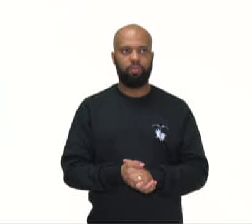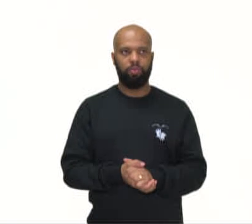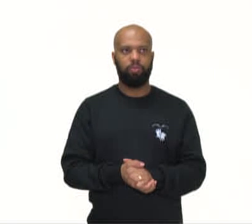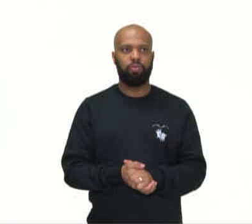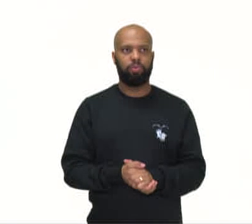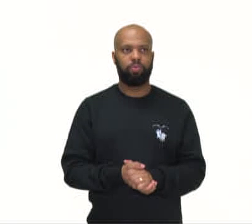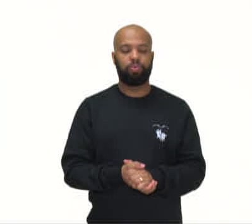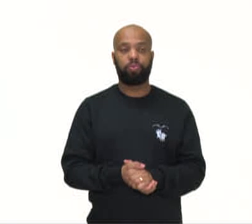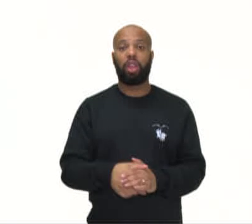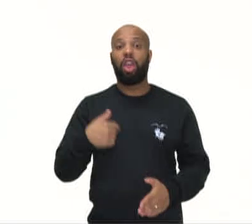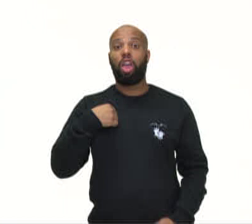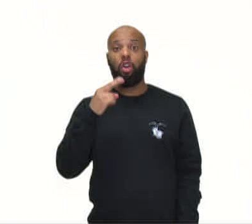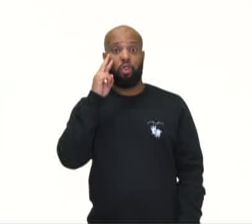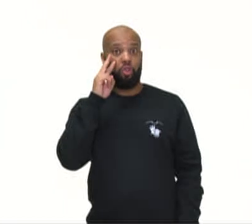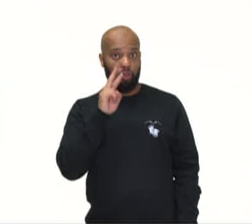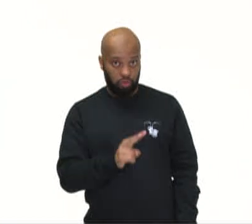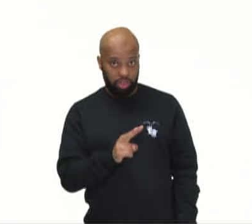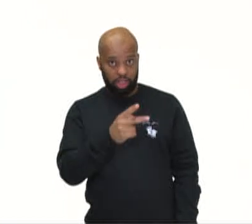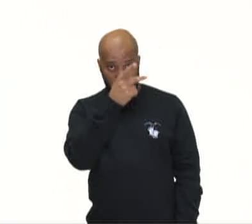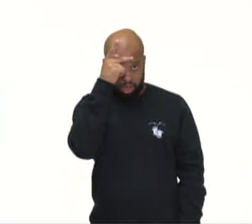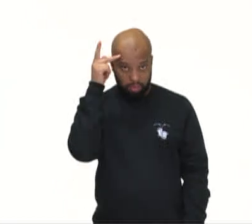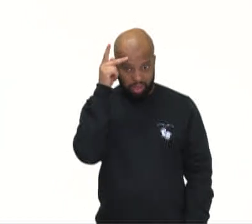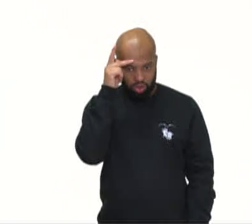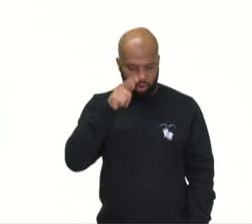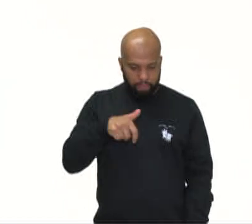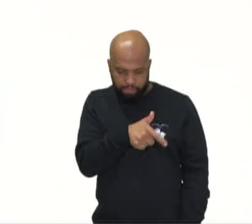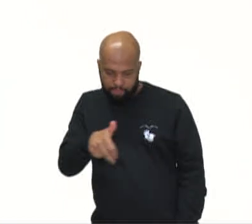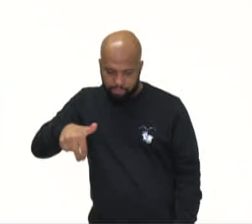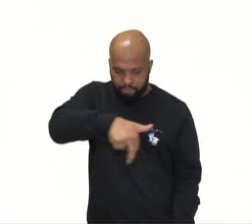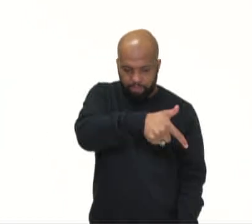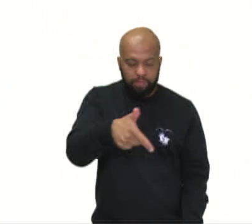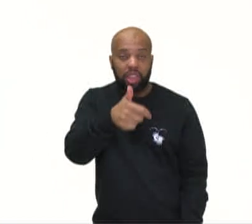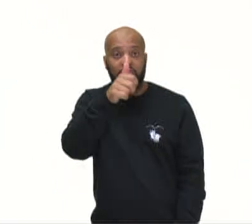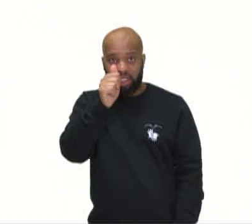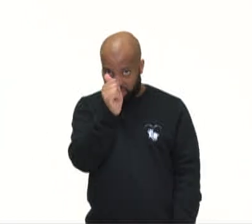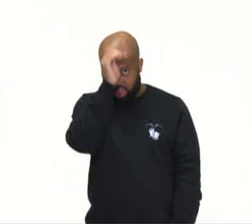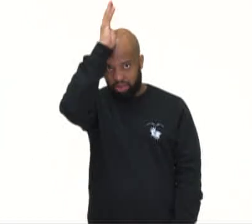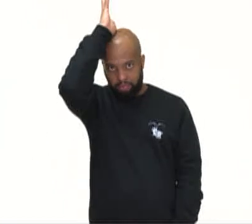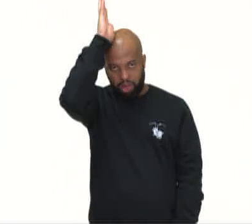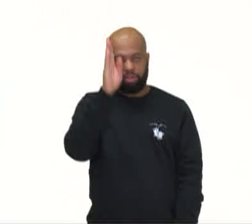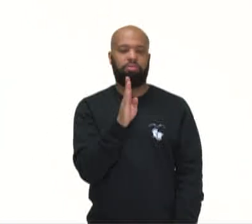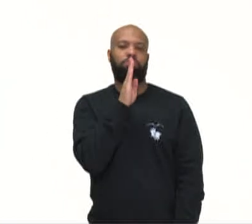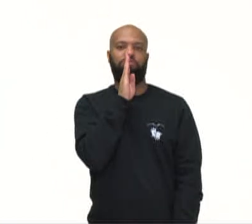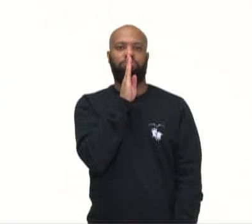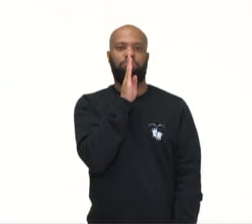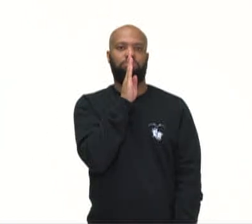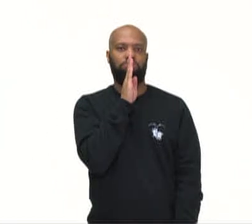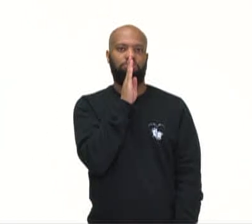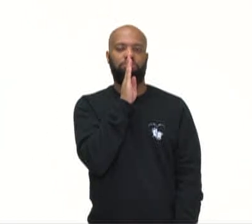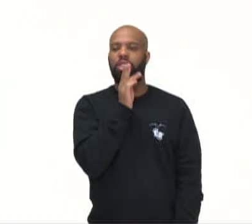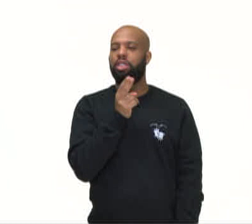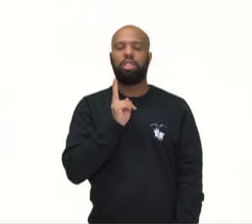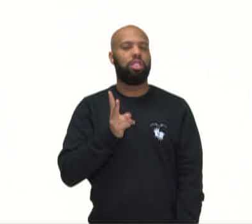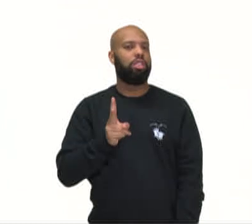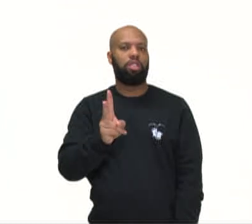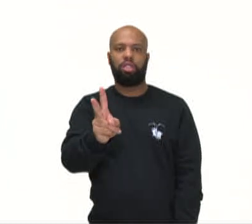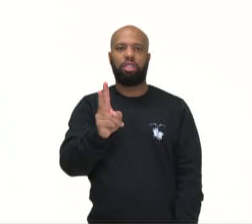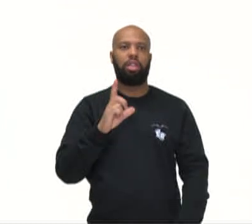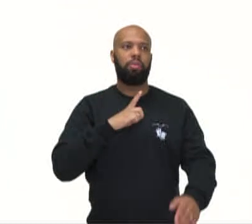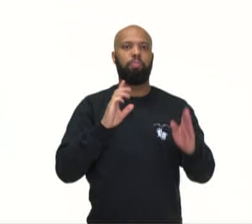parte. Vi que o atacante Neymar se manteve em silêncio durante todo o período